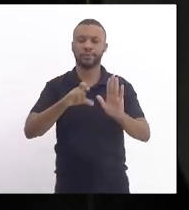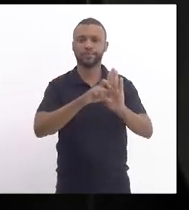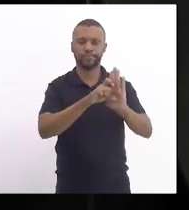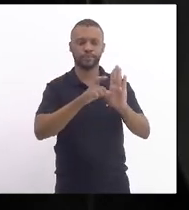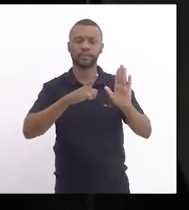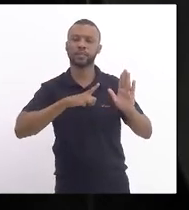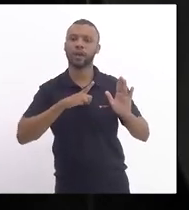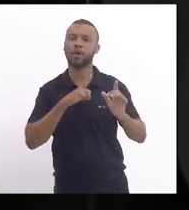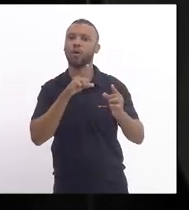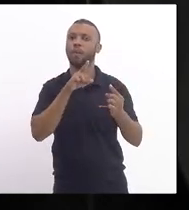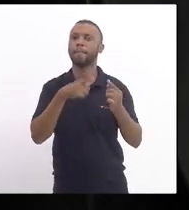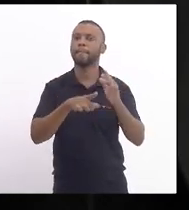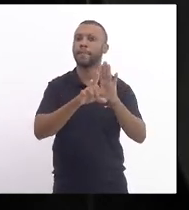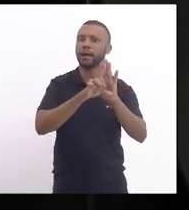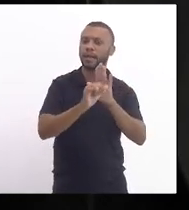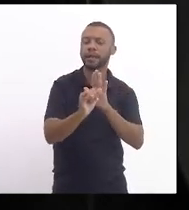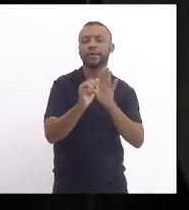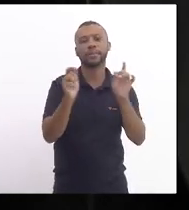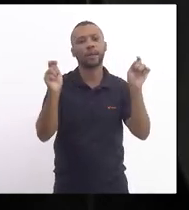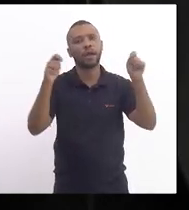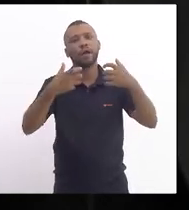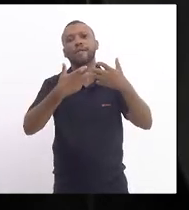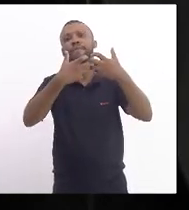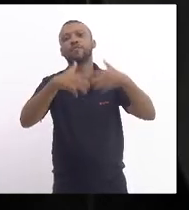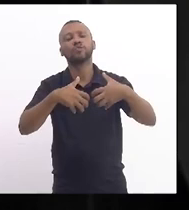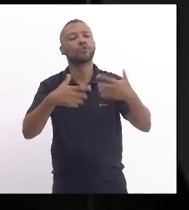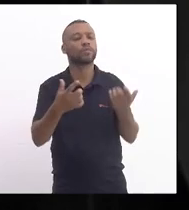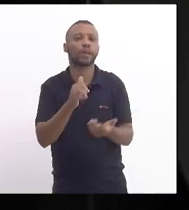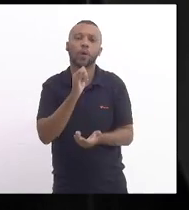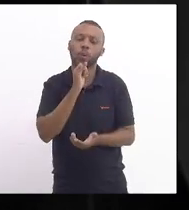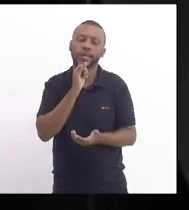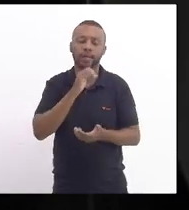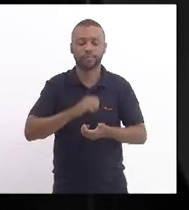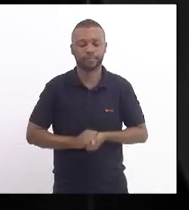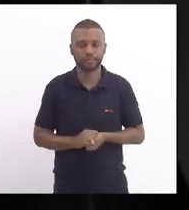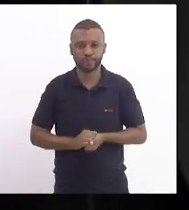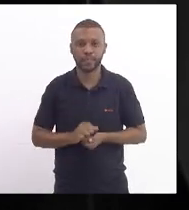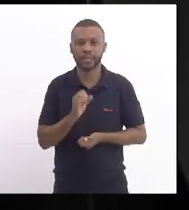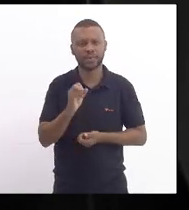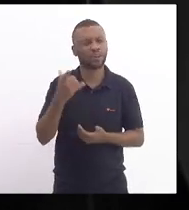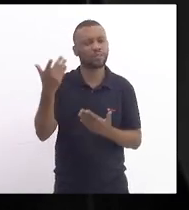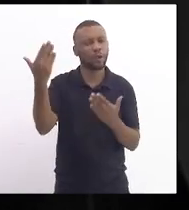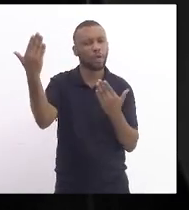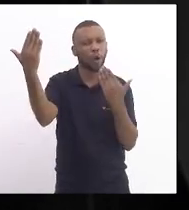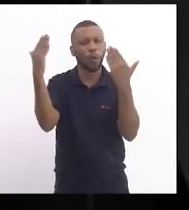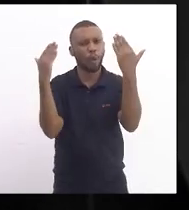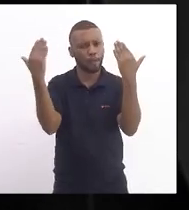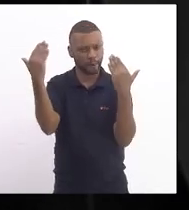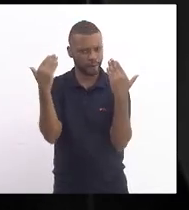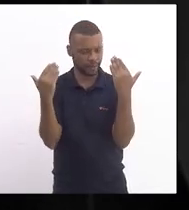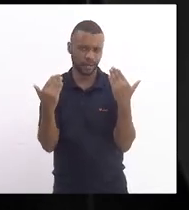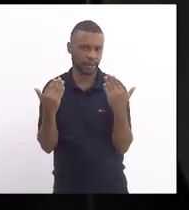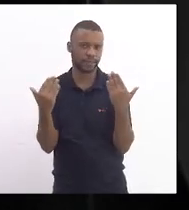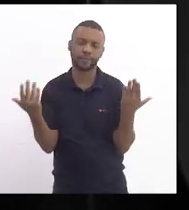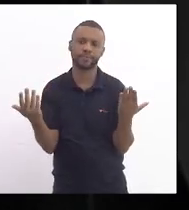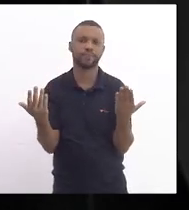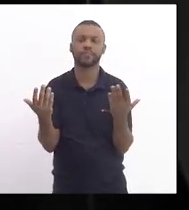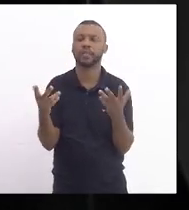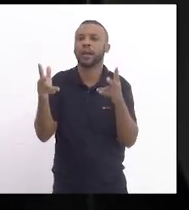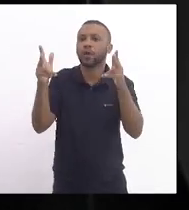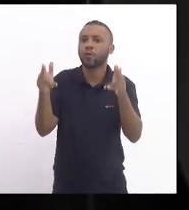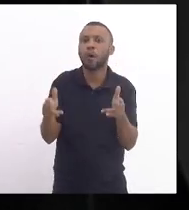uma lei que diz que funciona se a gente fosse fazer aqui uma simbologia é tal qual uma